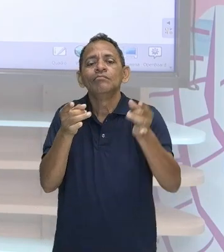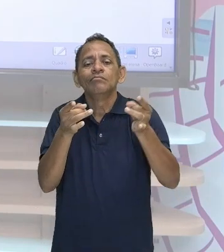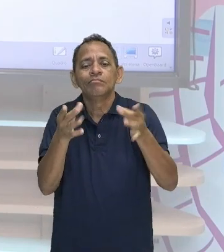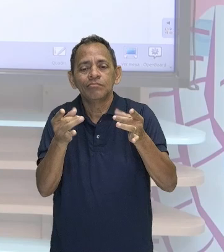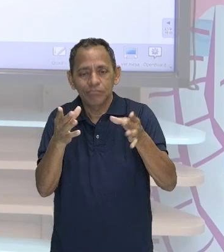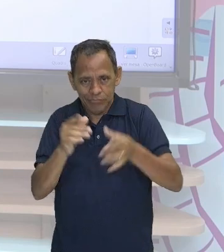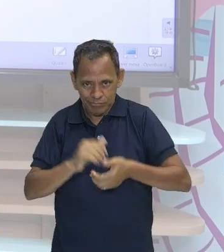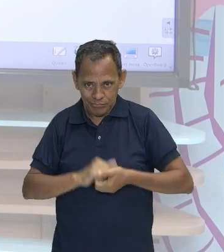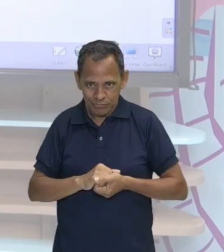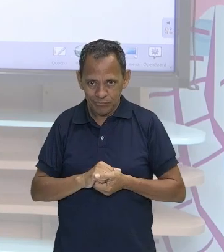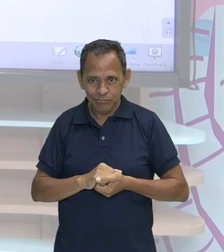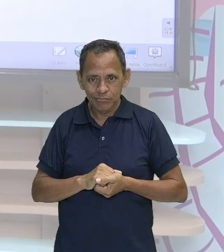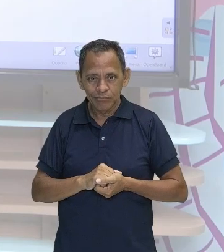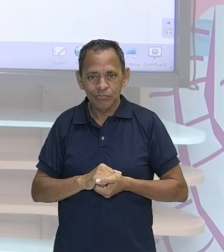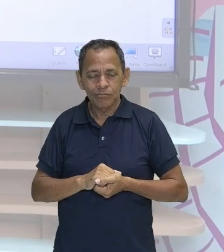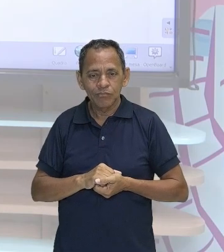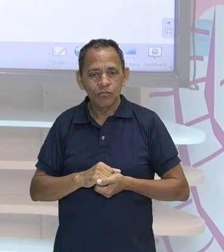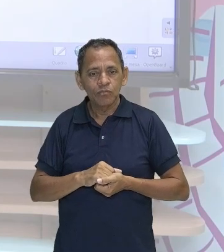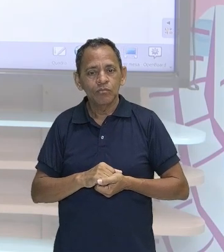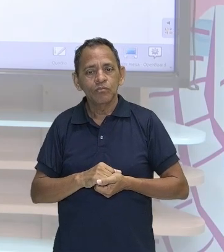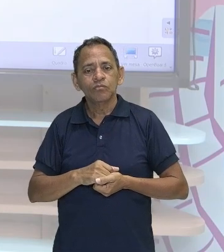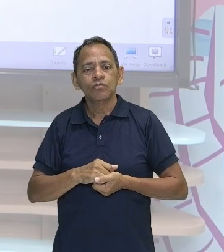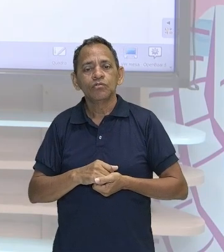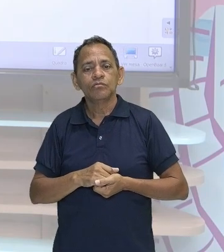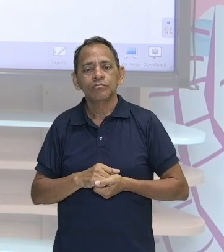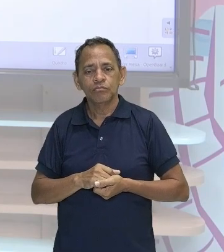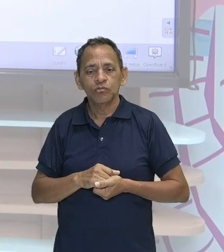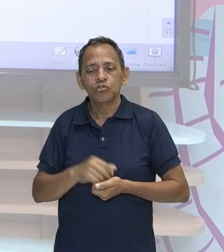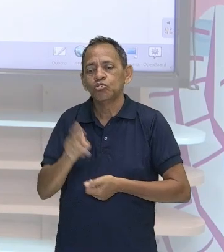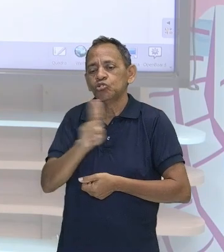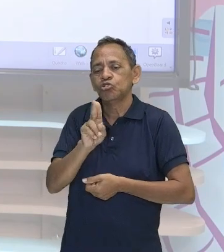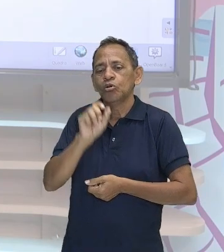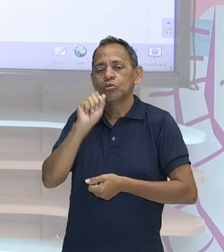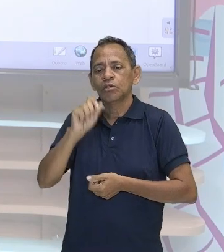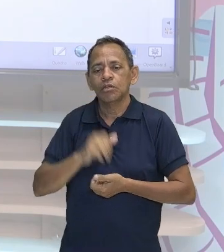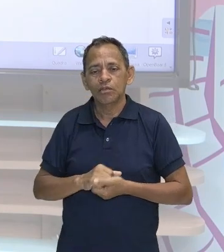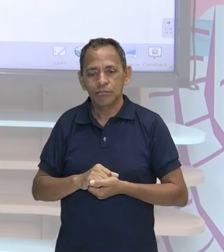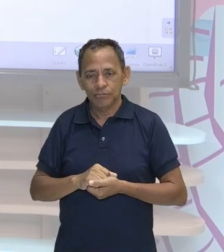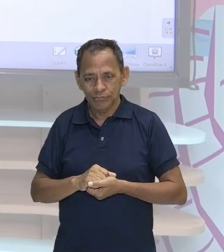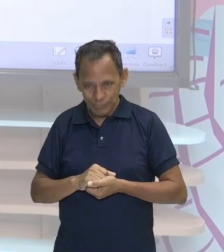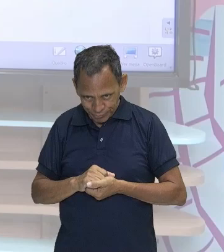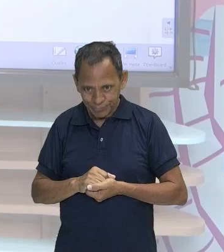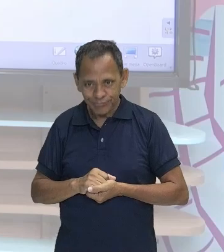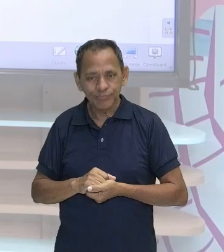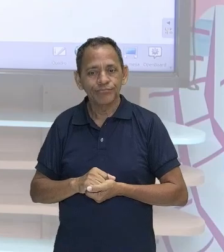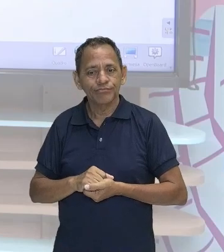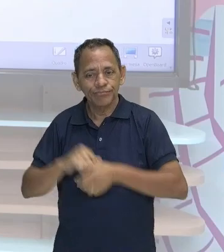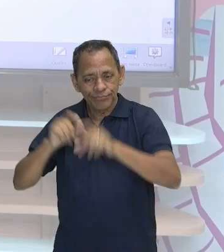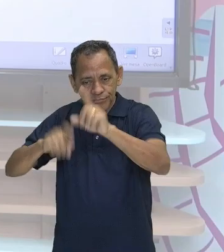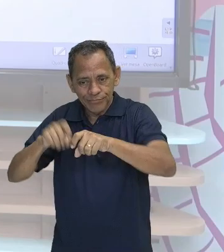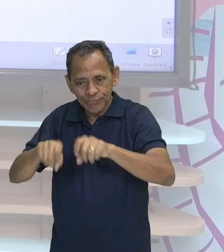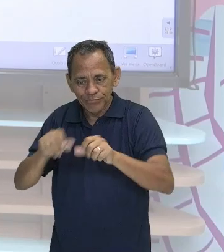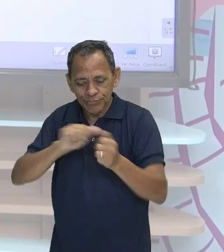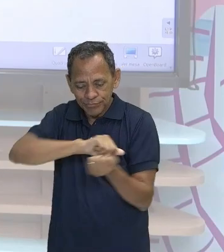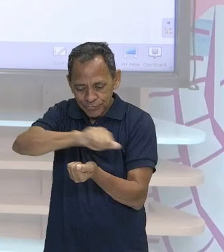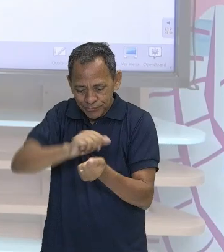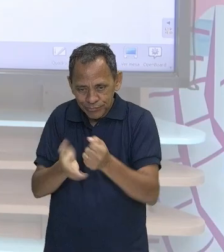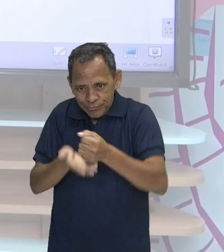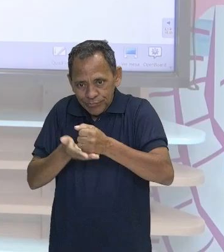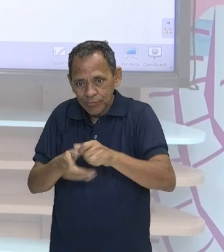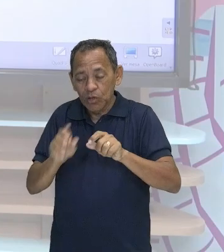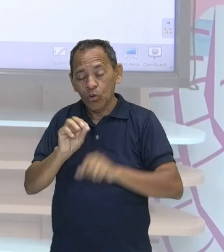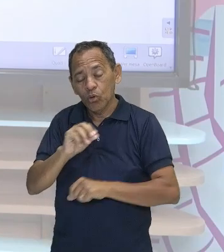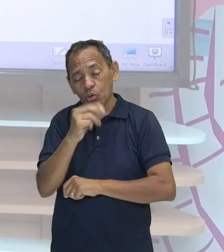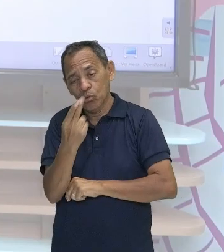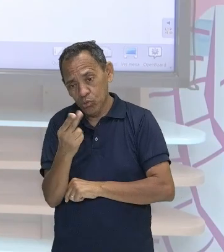comercialização. Era o que nós chamamos de agricultura de subsistência, né, ou como é chamado hoje também